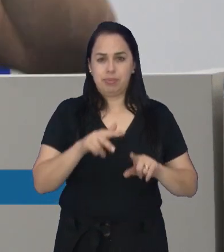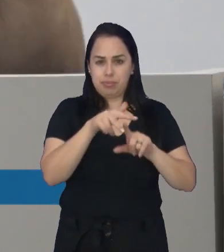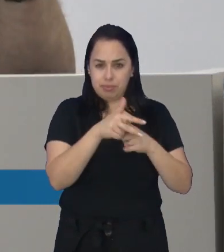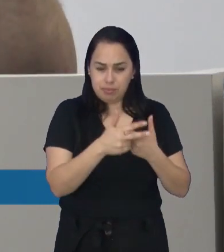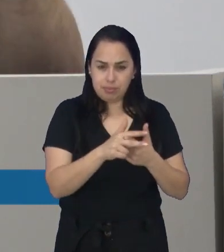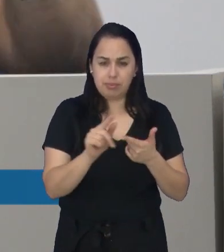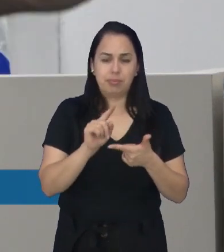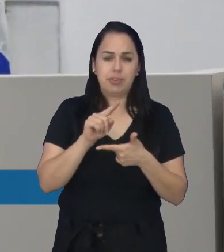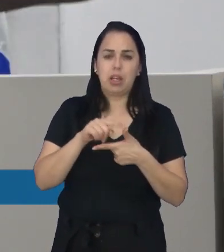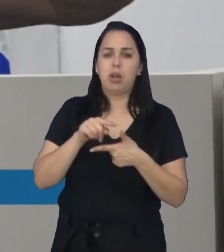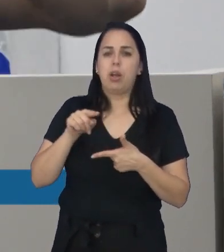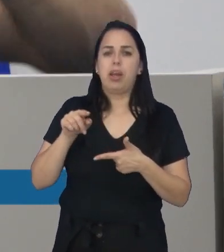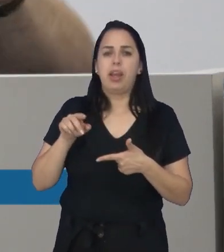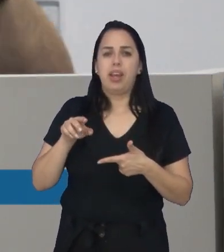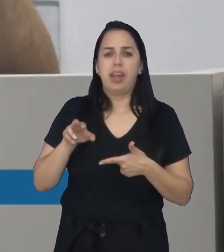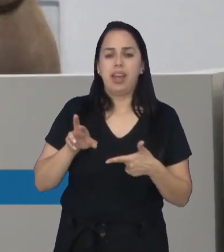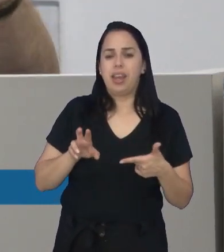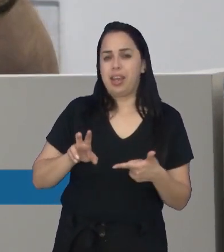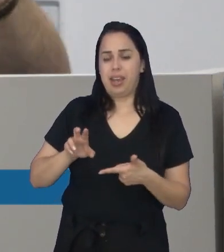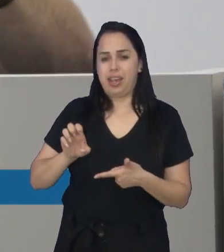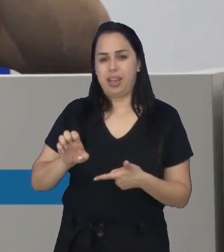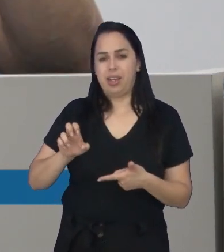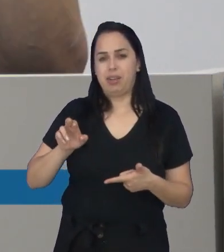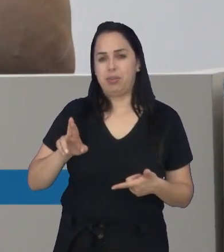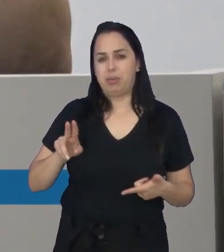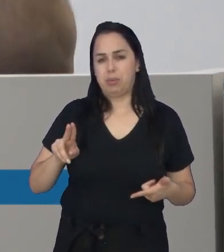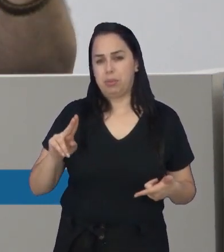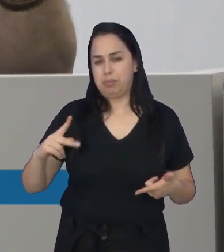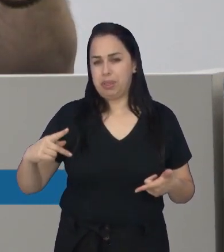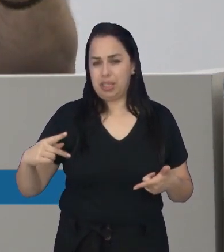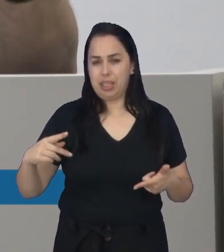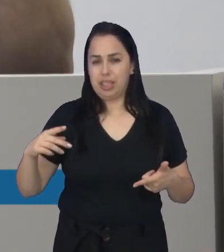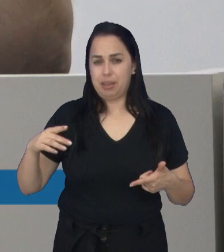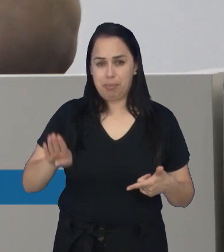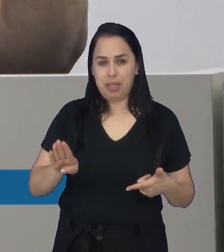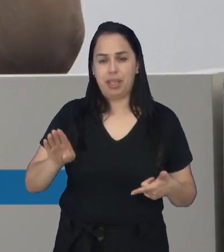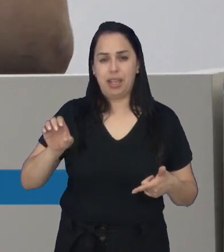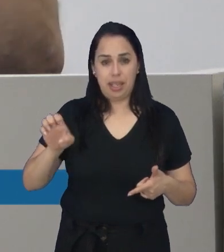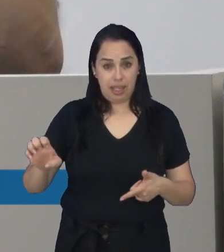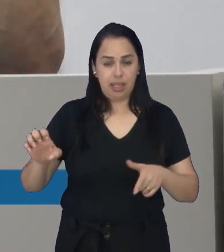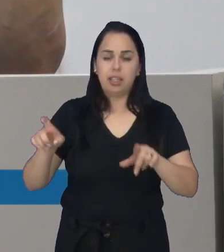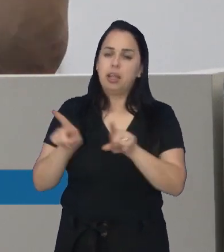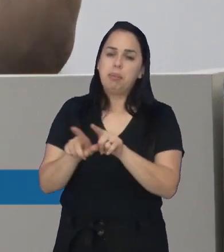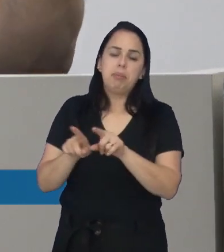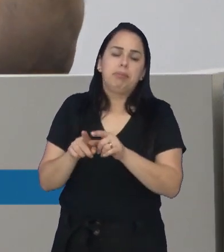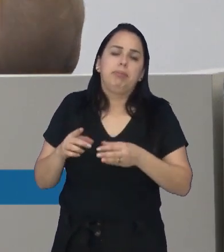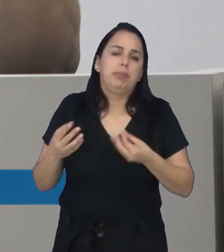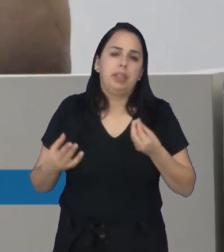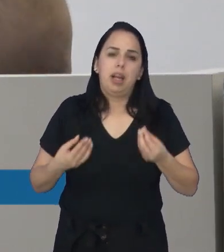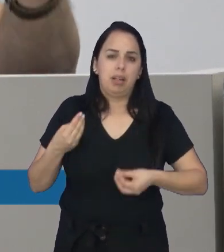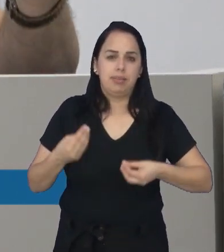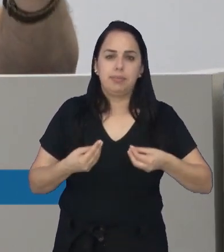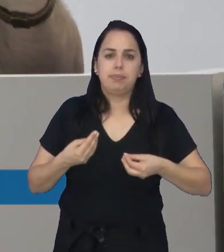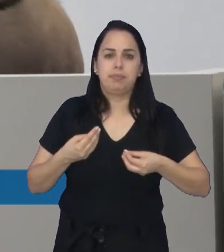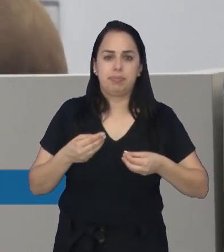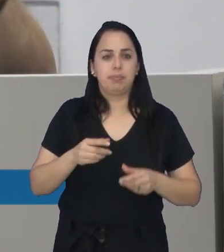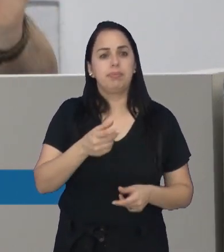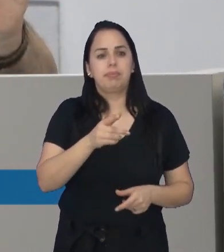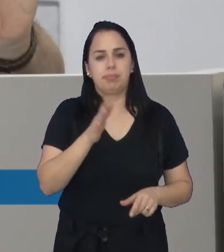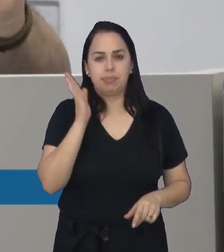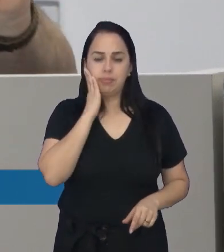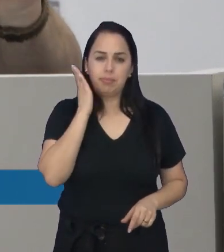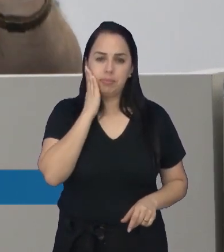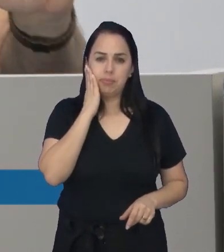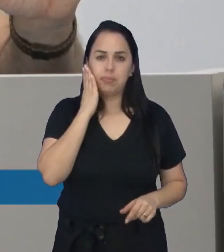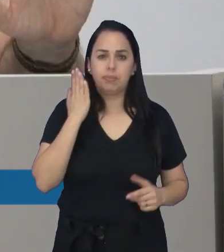social não passa por uma outra secretaria que faz as devidas análises com relação à condição social das pessoas aí